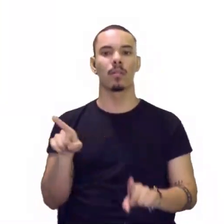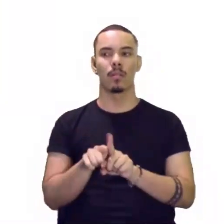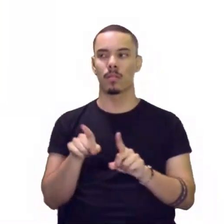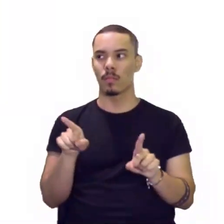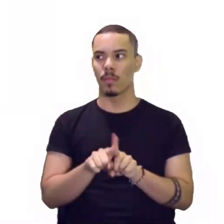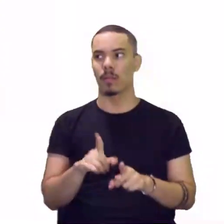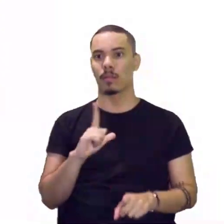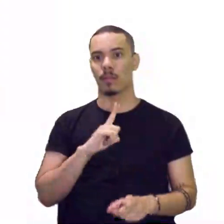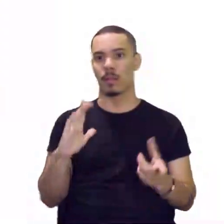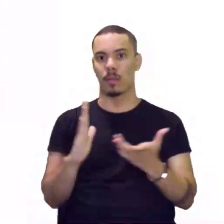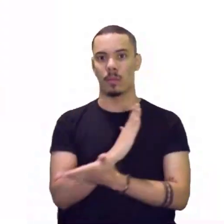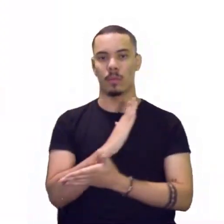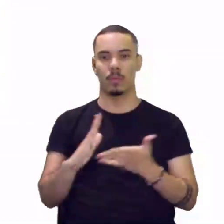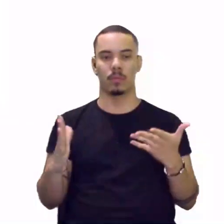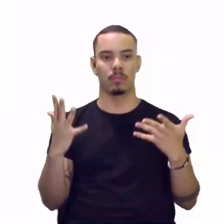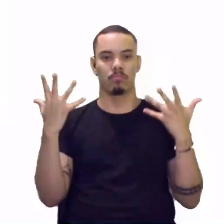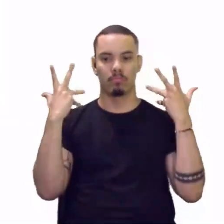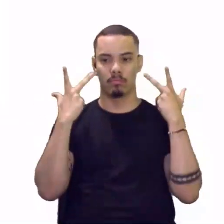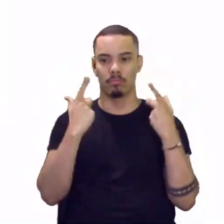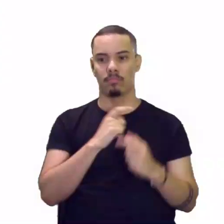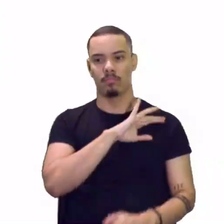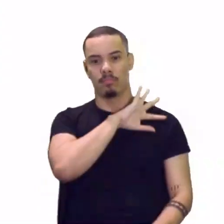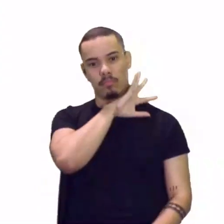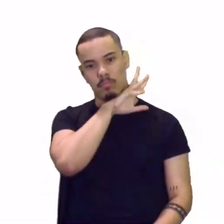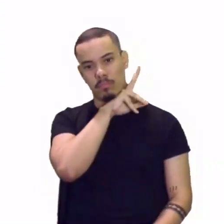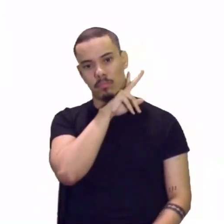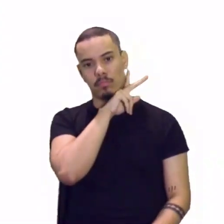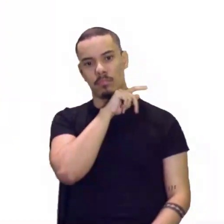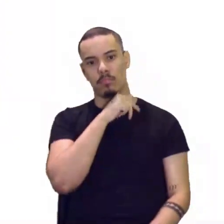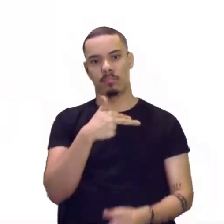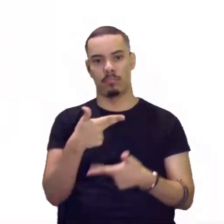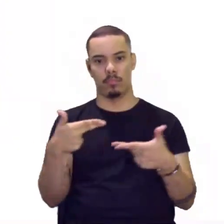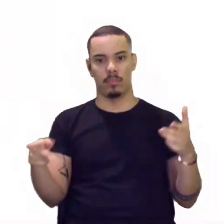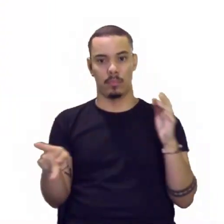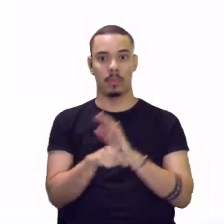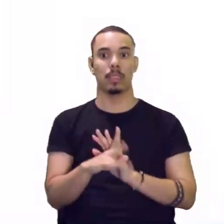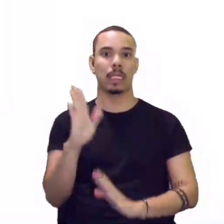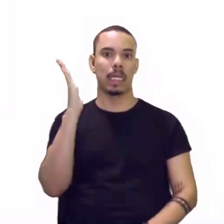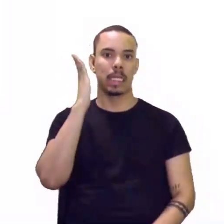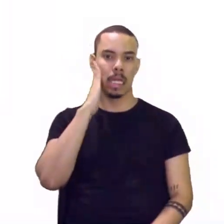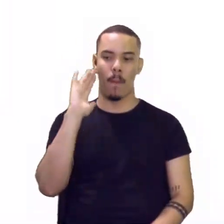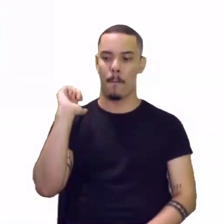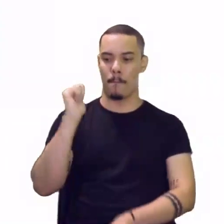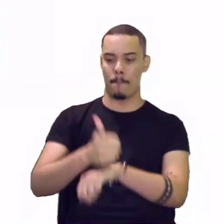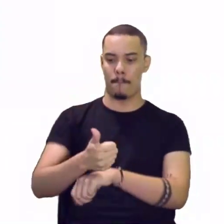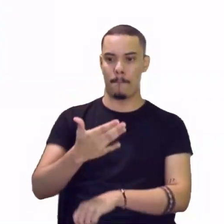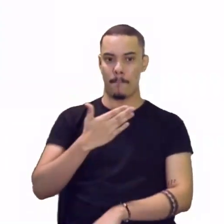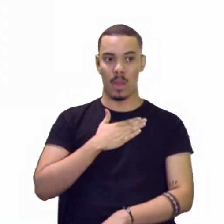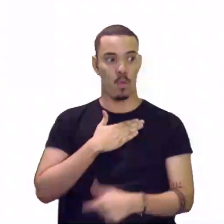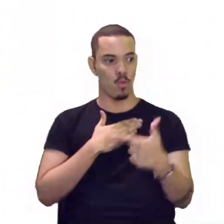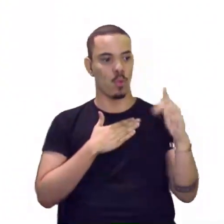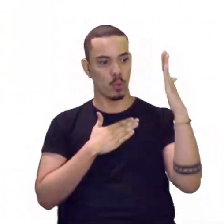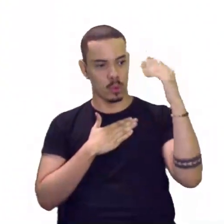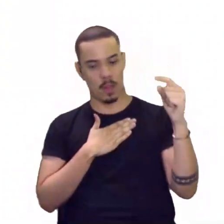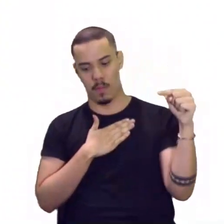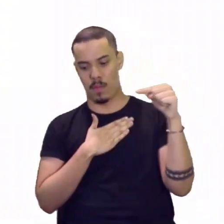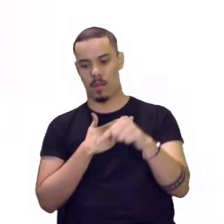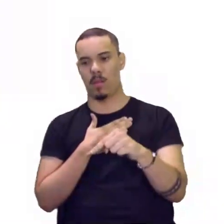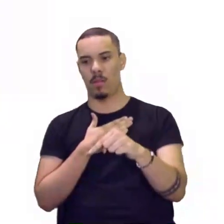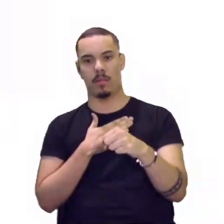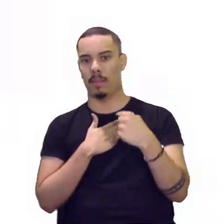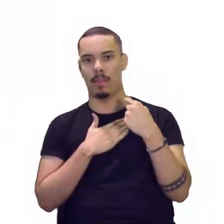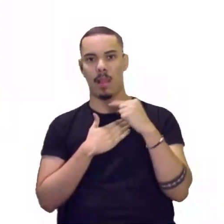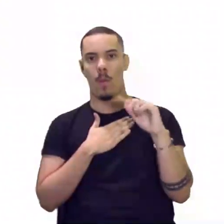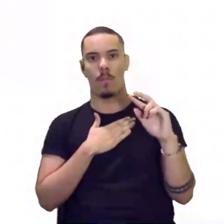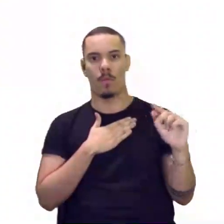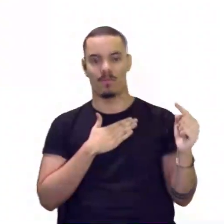essa capacidade de delimitar e ele sabe que aquele território é dele. E o outro que chega também sabe que aquele território não é